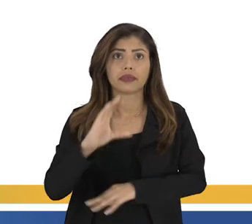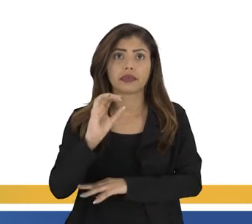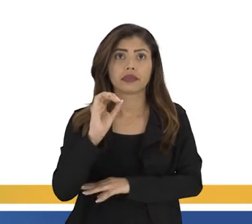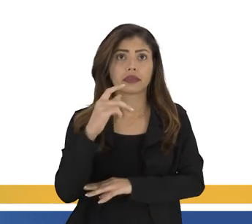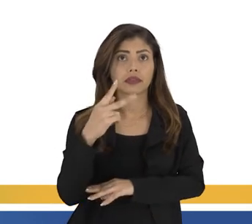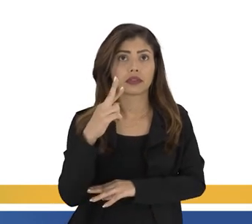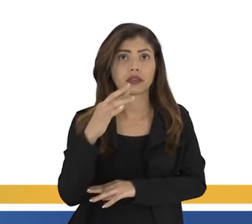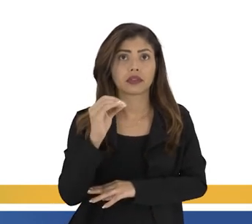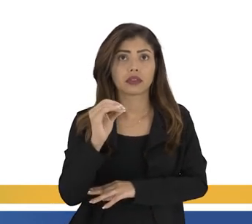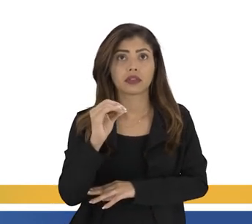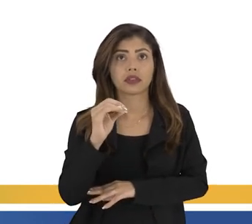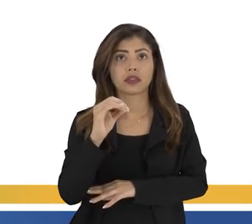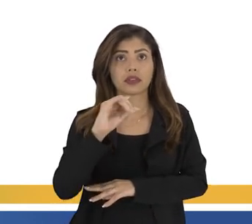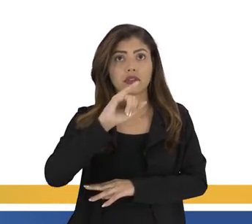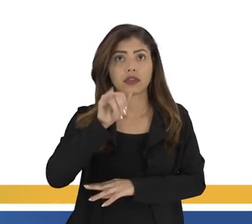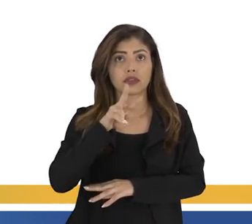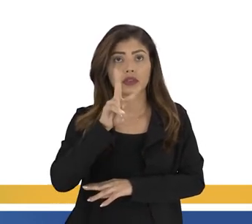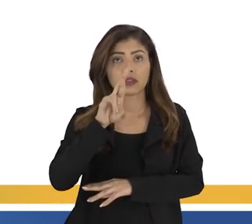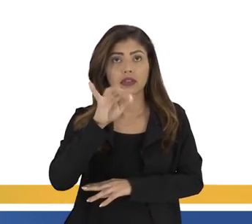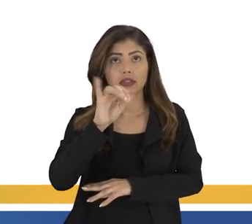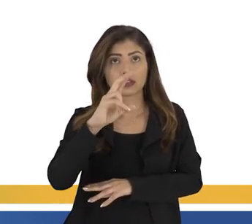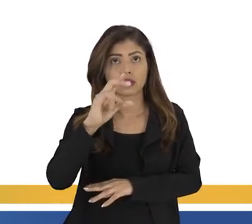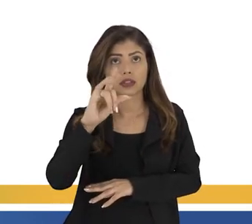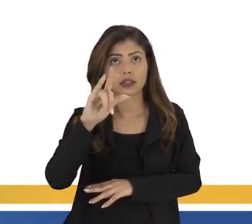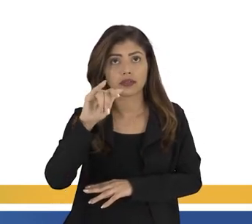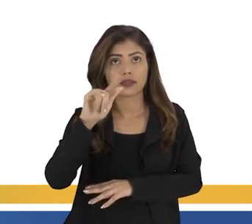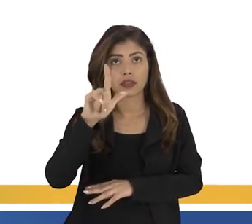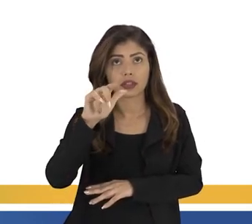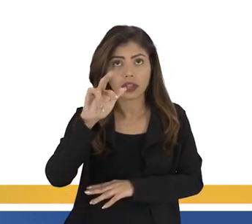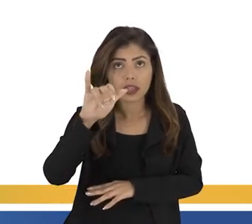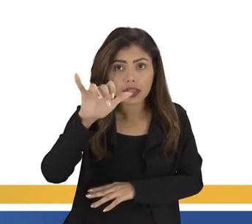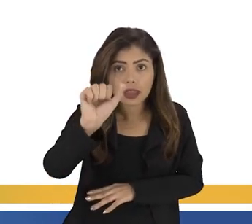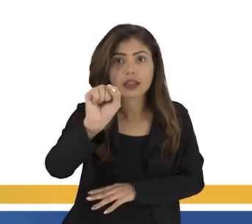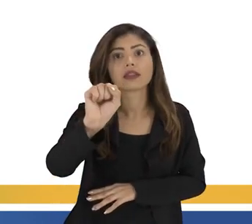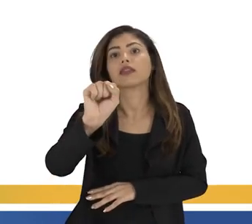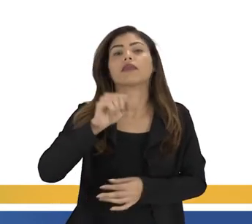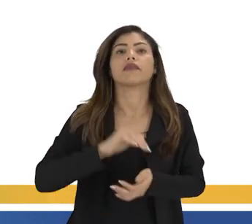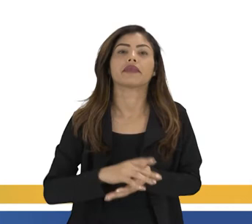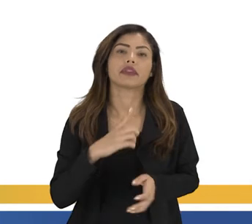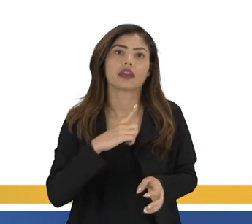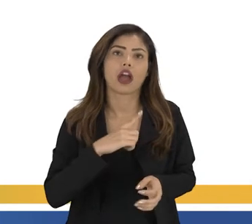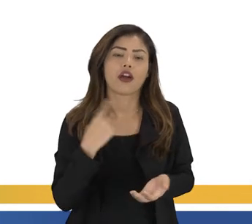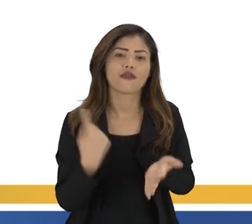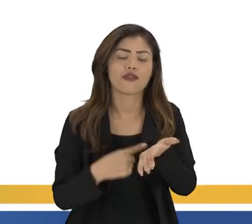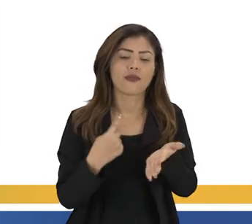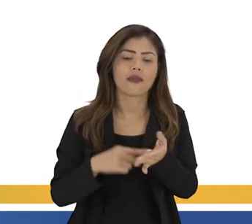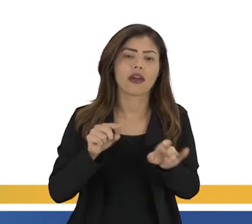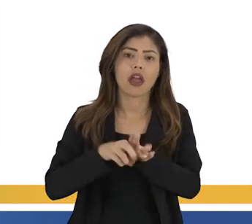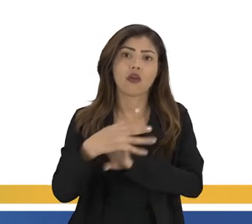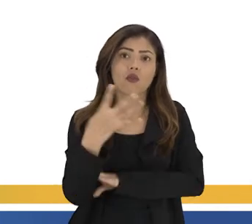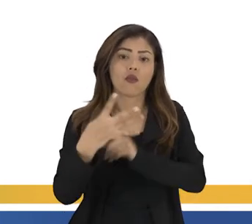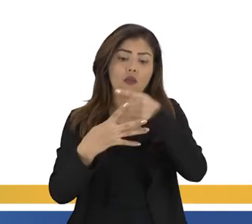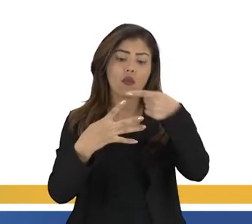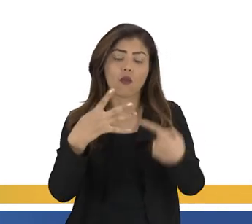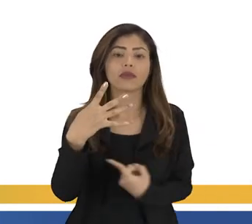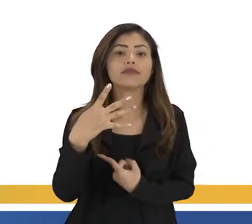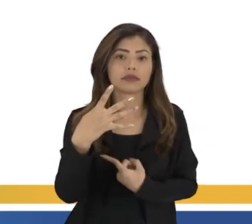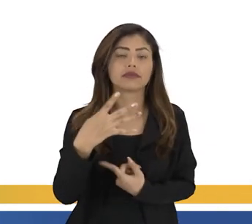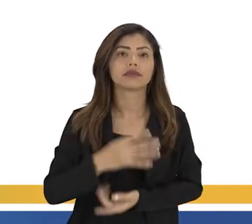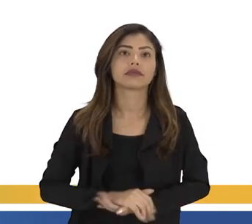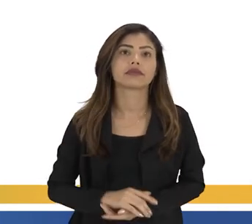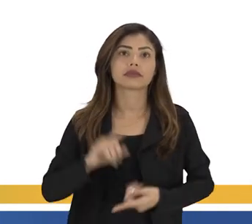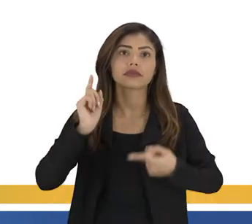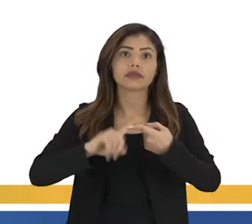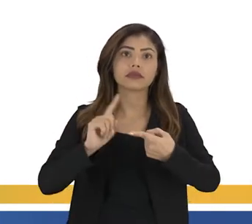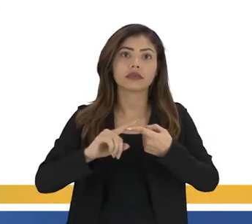na e esse qual que eu disse-lhes ele tem ali um uma ele é formado de quatro pontos vejamos